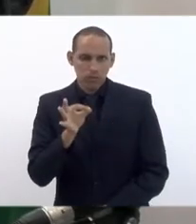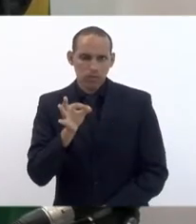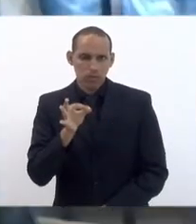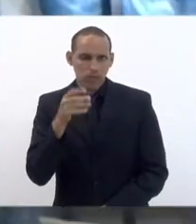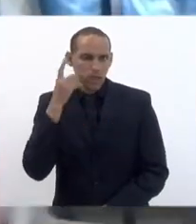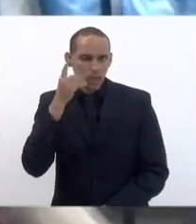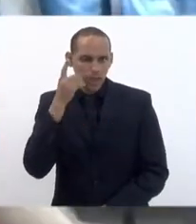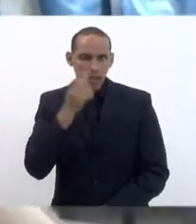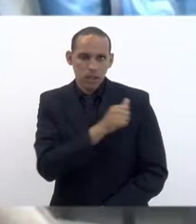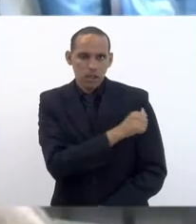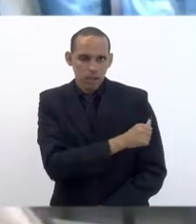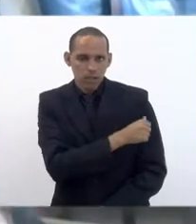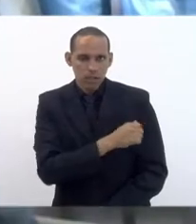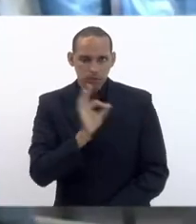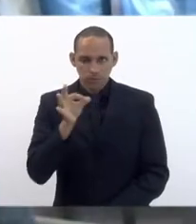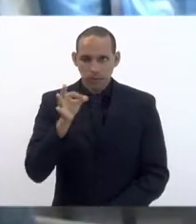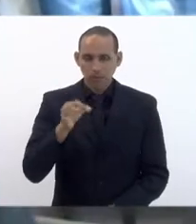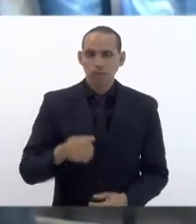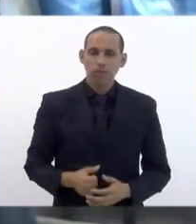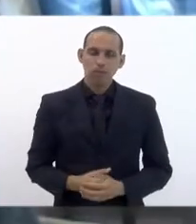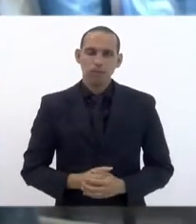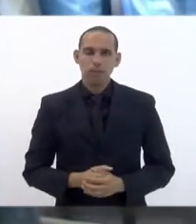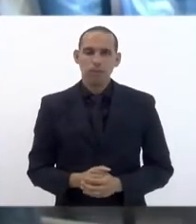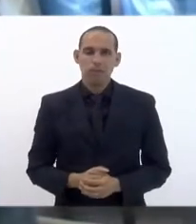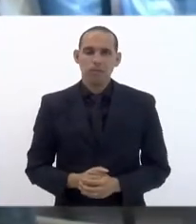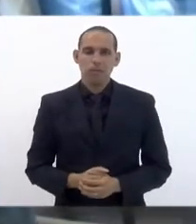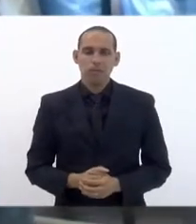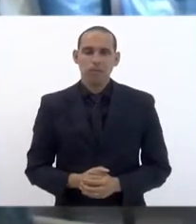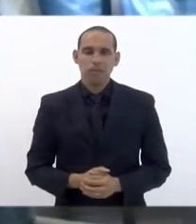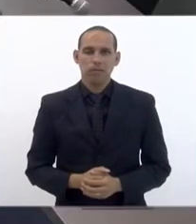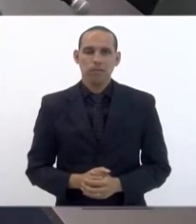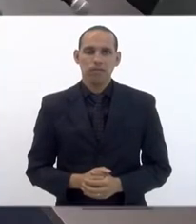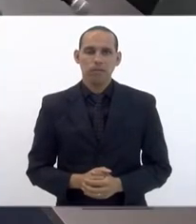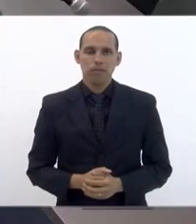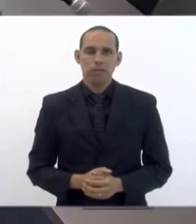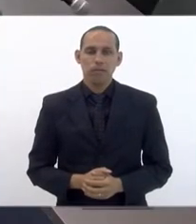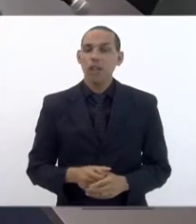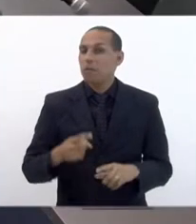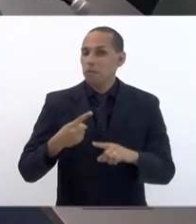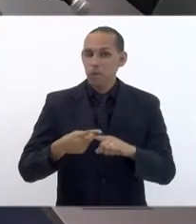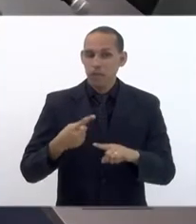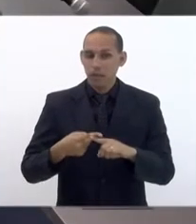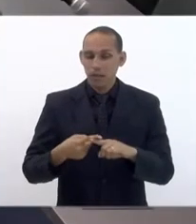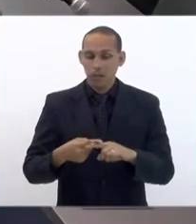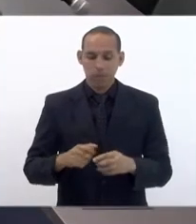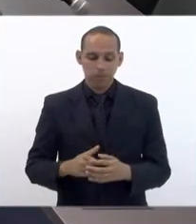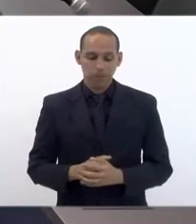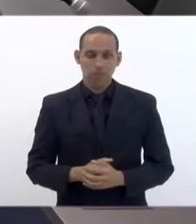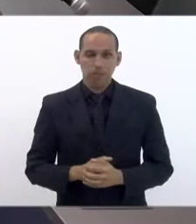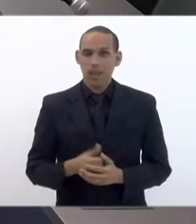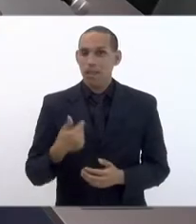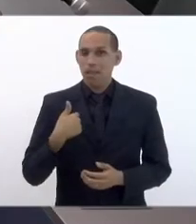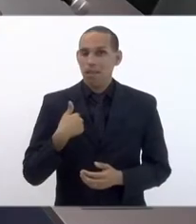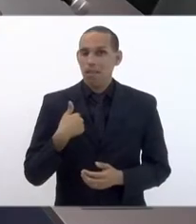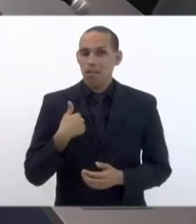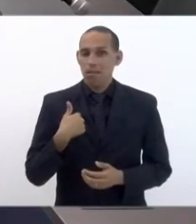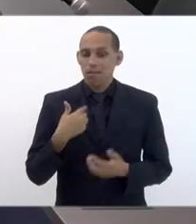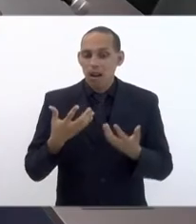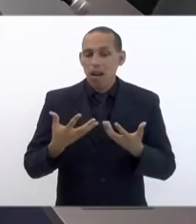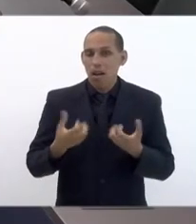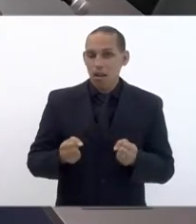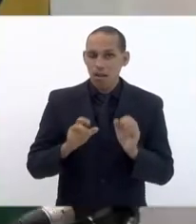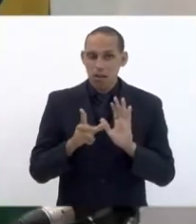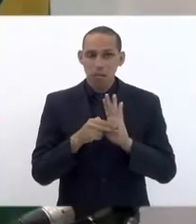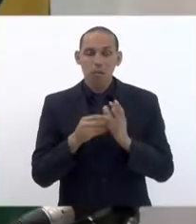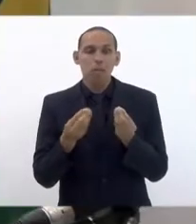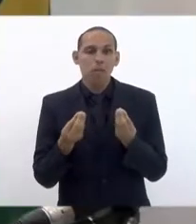né? São todas da enfermeira Rejane. É um apoio. É porque, se não. Por que eu quero acolher as emendas?